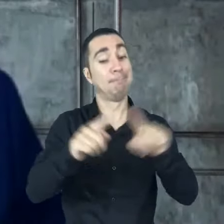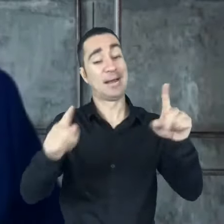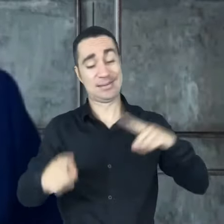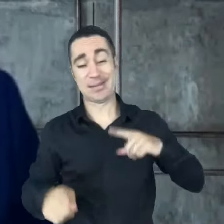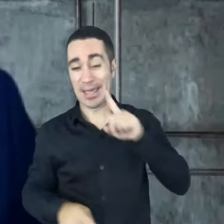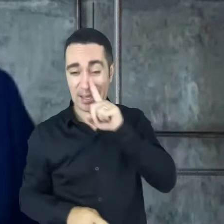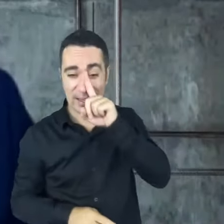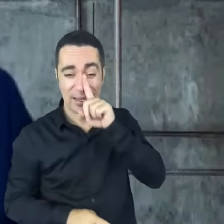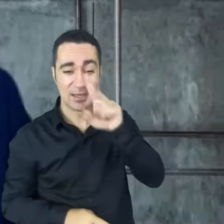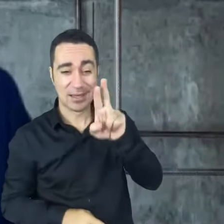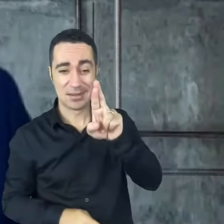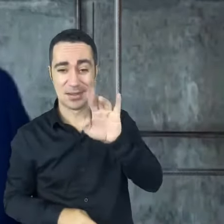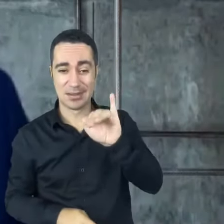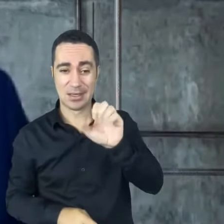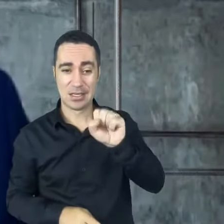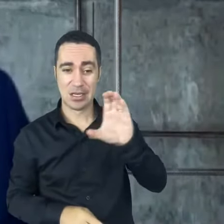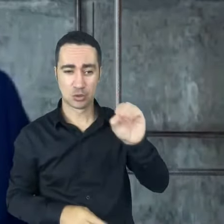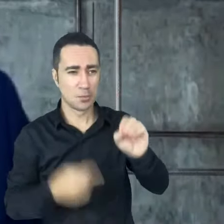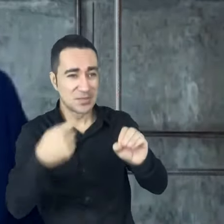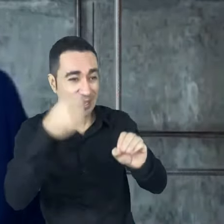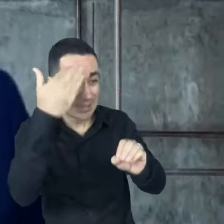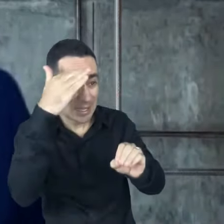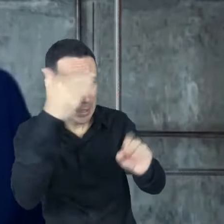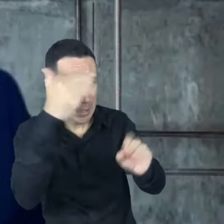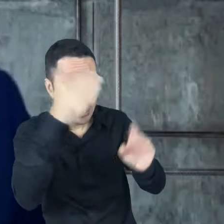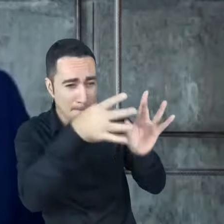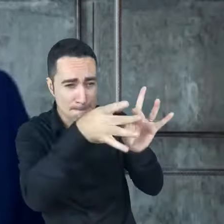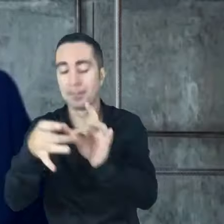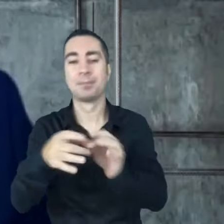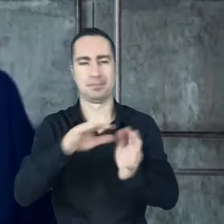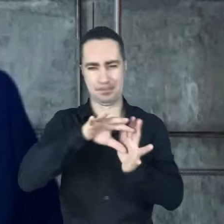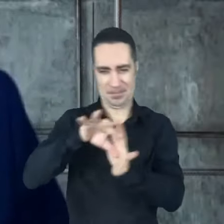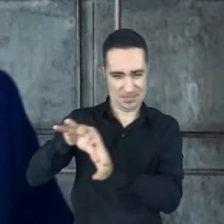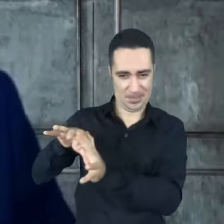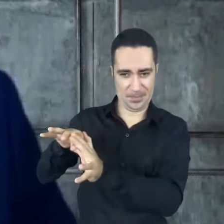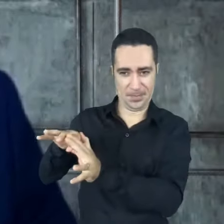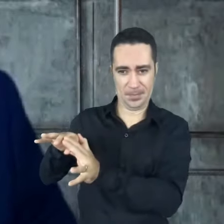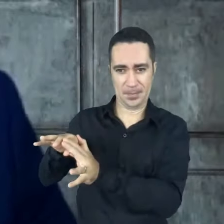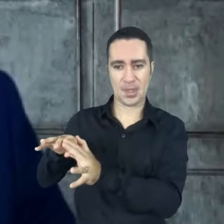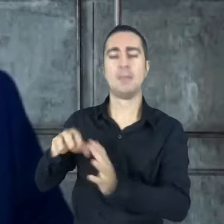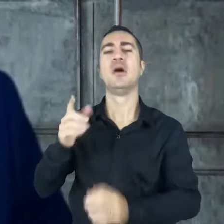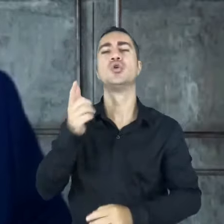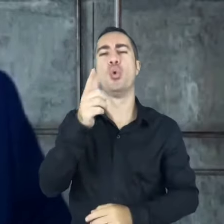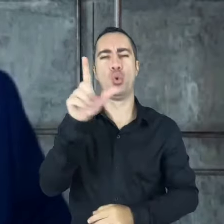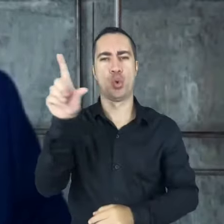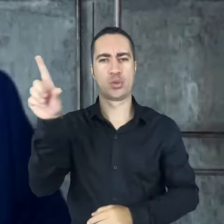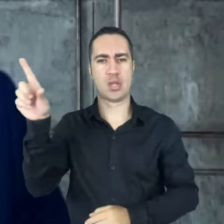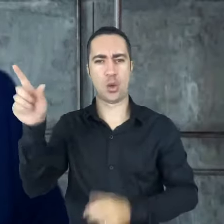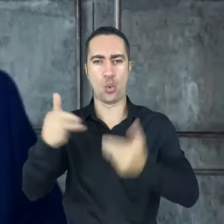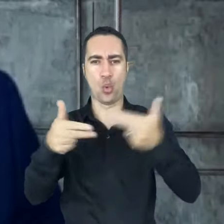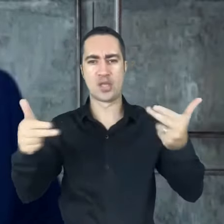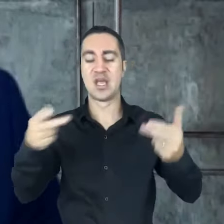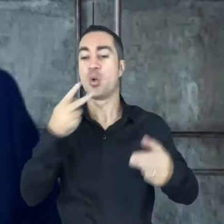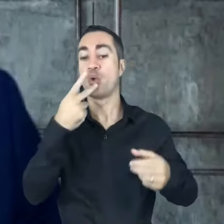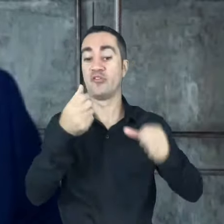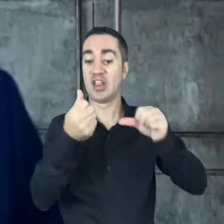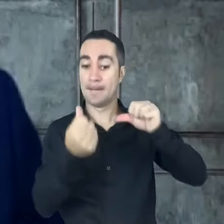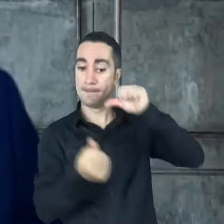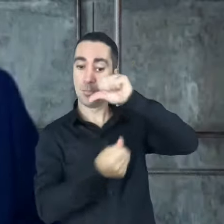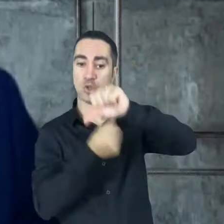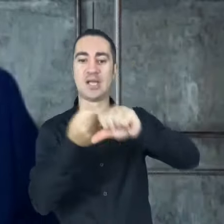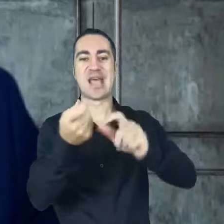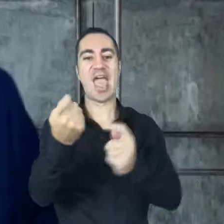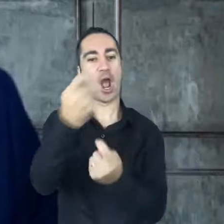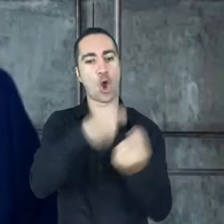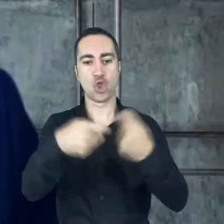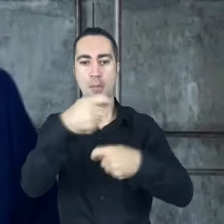cenário completo, né? Uma outra coisa que eu diria, quando a gente fala numa transição para uma economia de baixo carbono, se